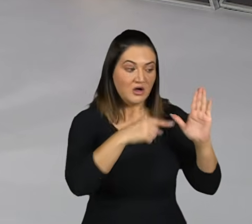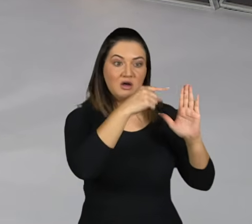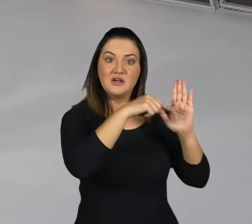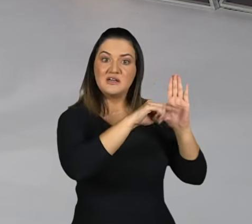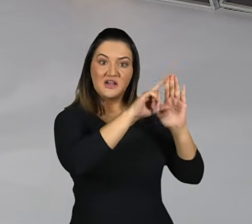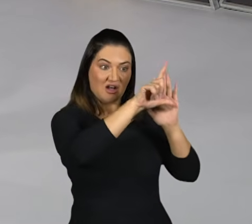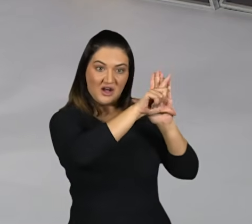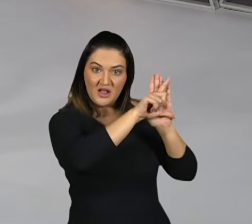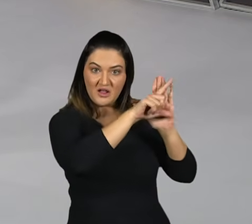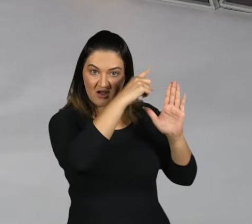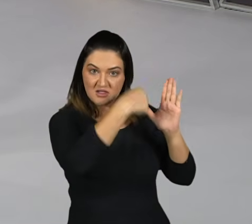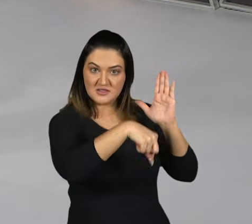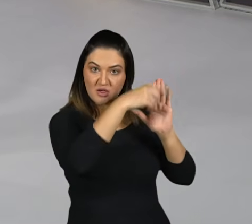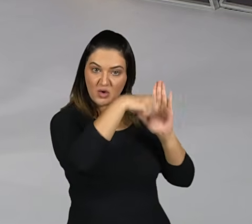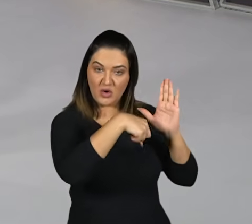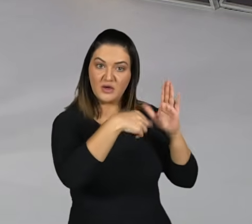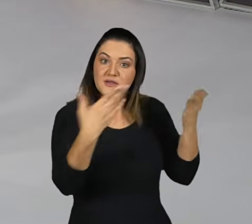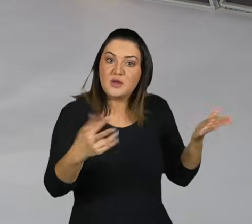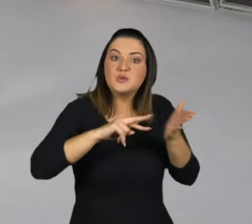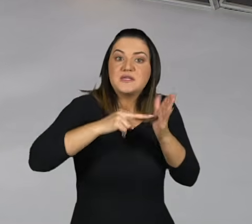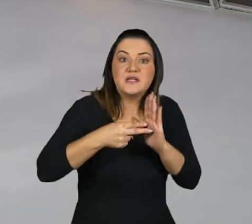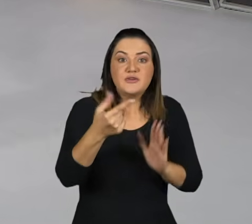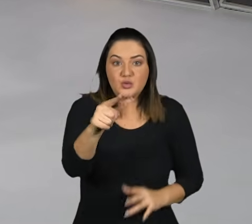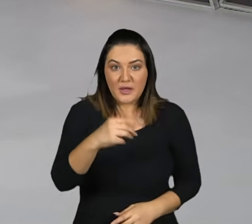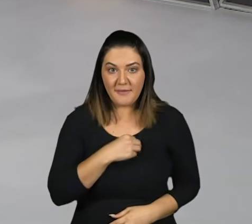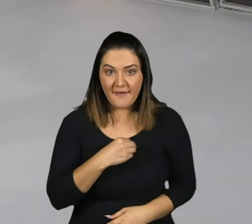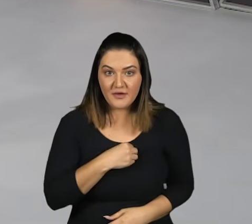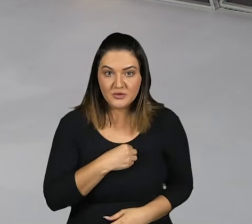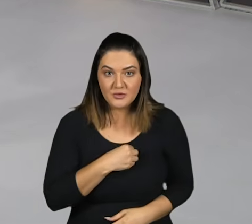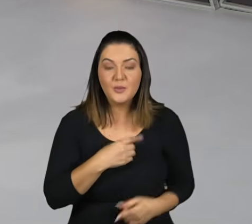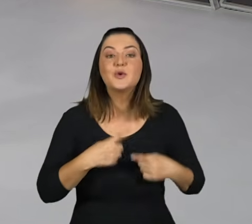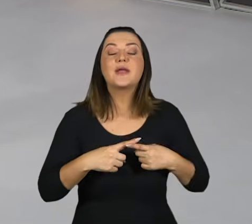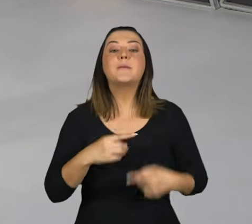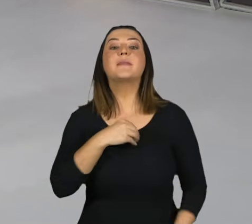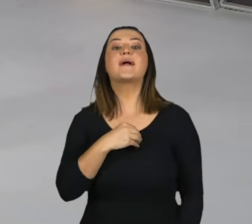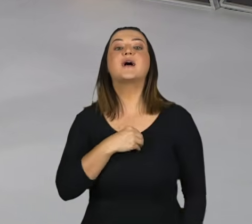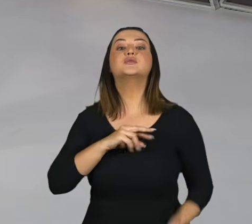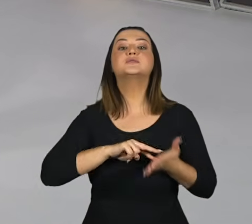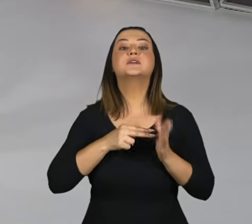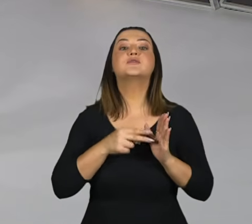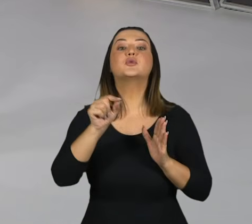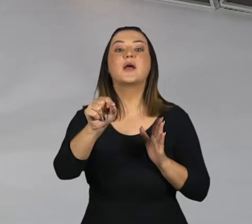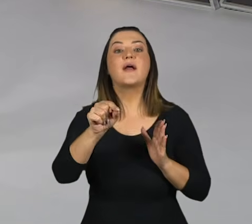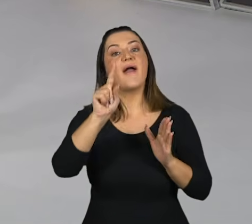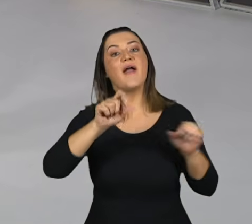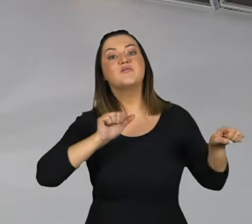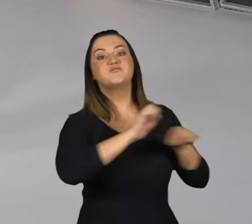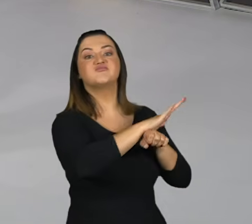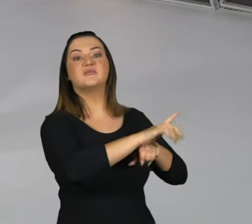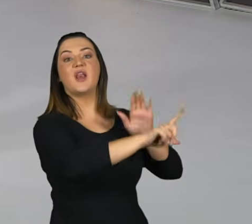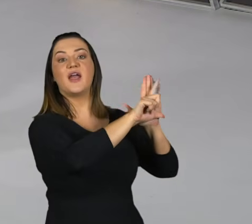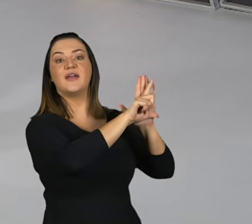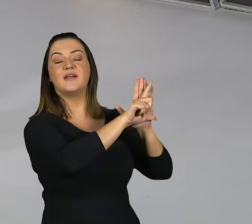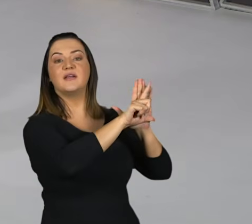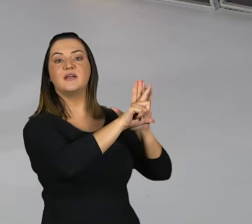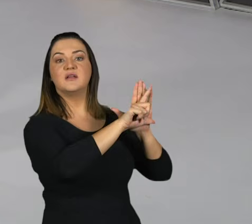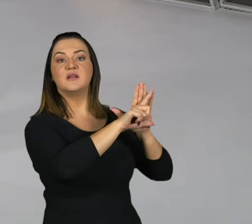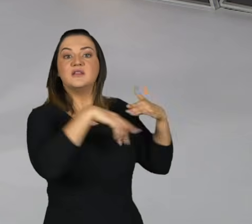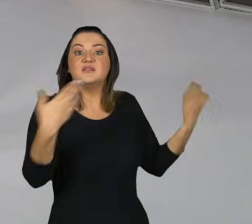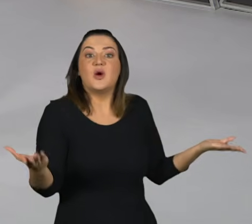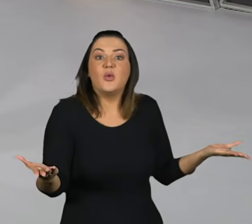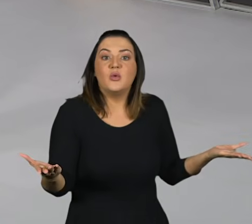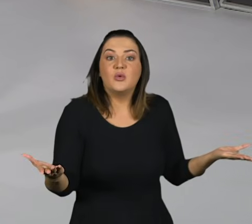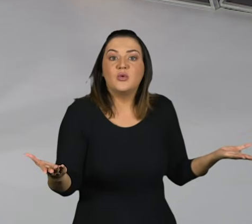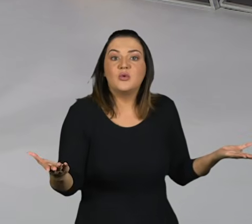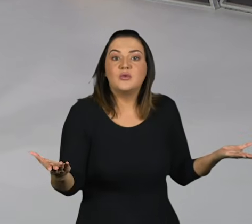lei, não pode haver transgressão. Se não há lei, não há pecado. E se não há pecado, o Espírito Santo me convence do quê?